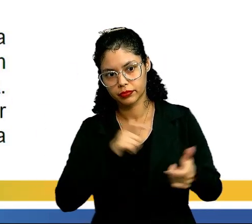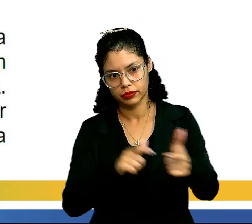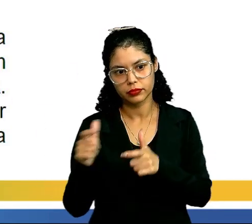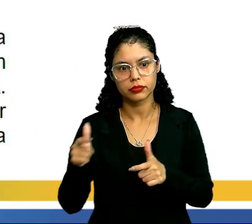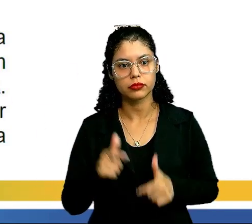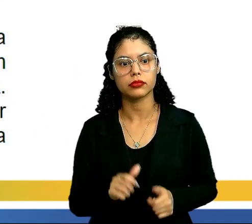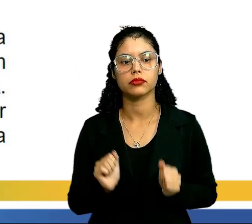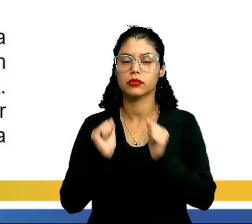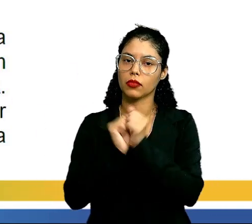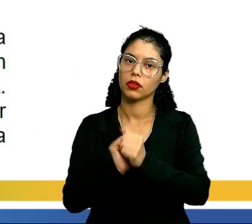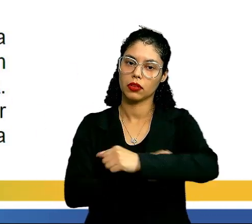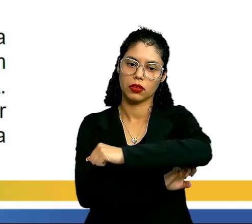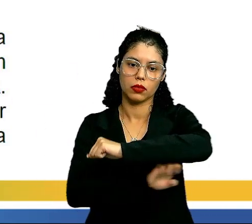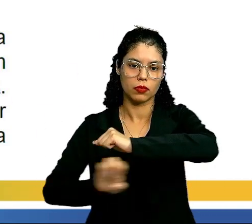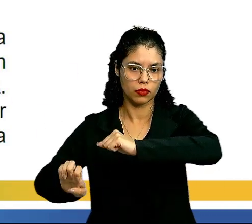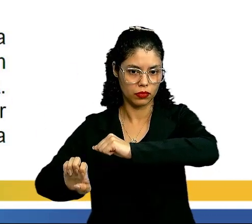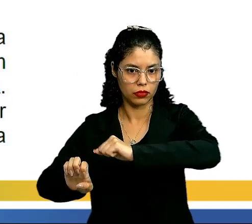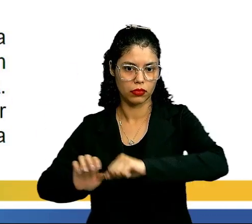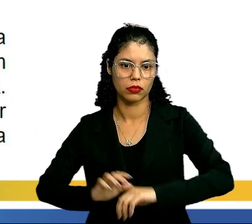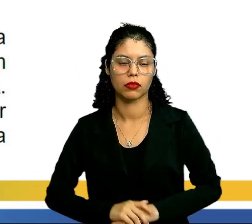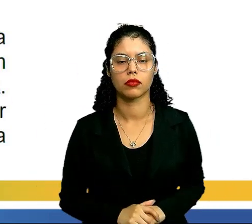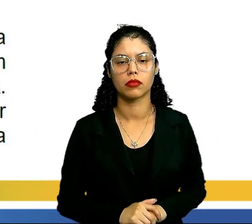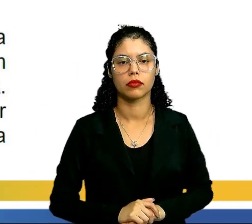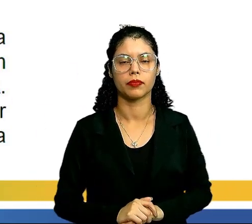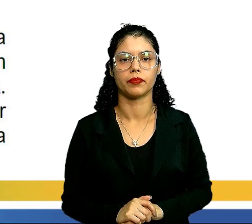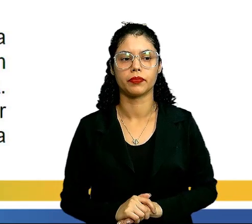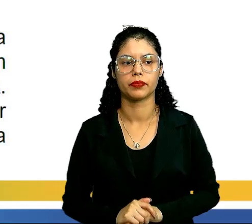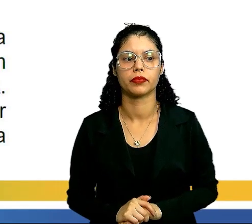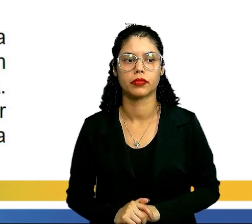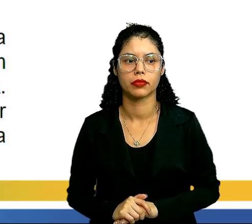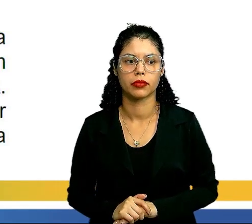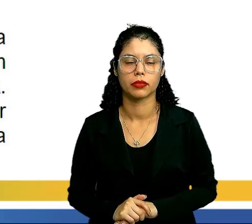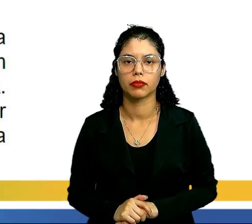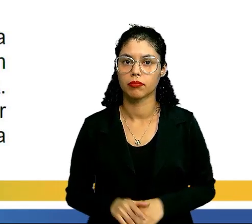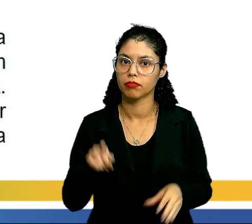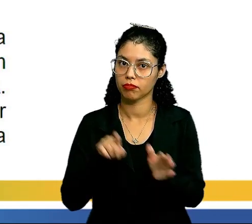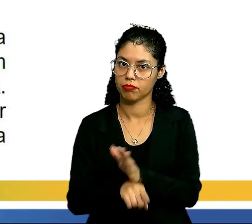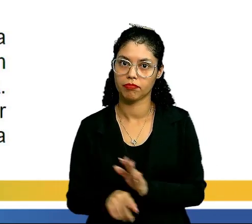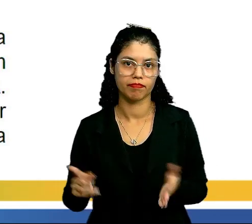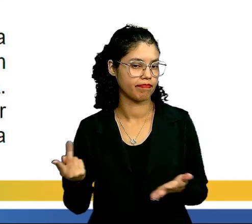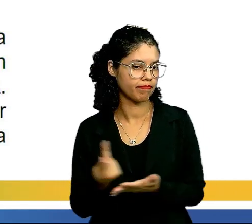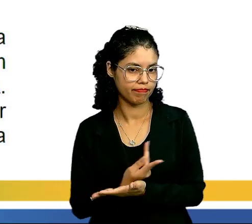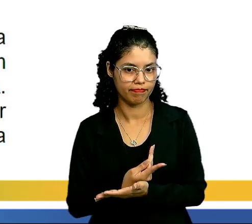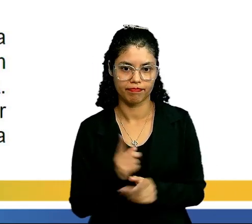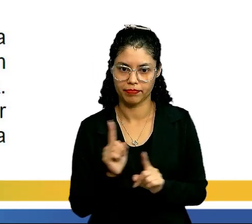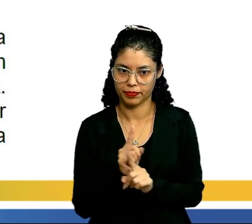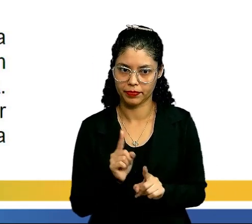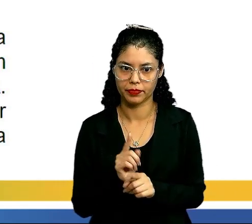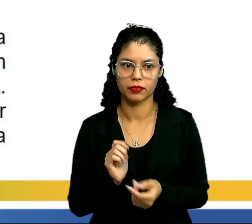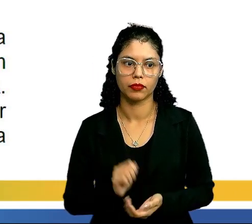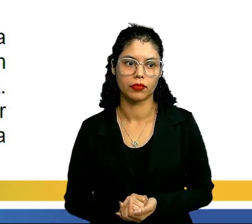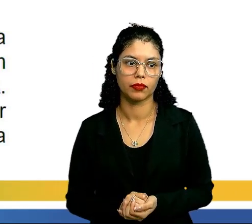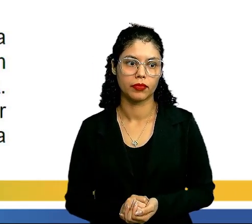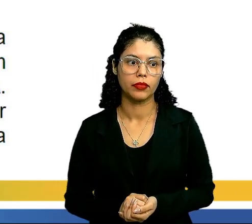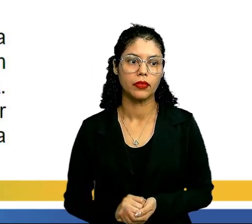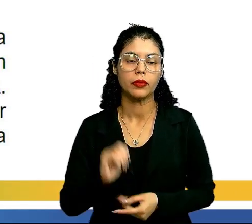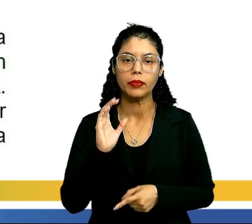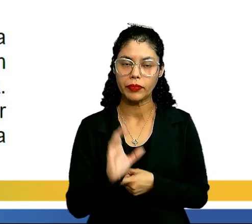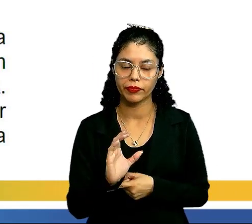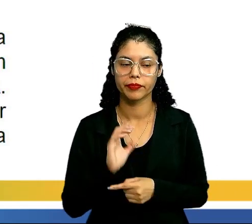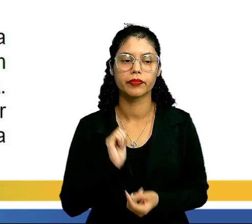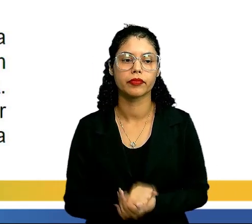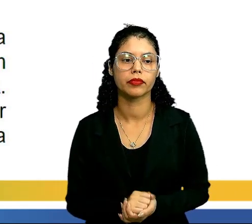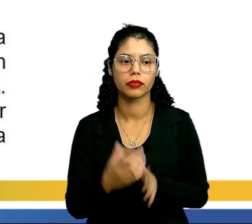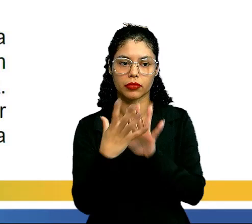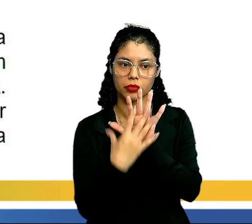países subdesenvolvidos localizados junto ao Equador. Essa questão de forma alguma está errada. Vamos então à letra